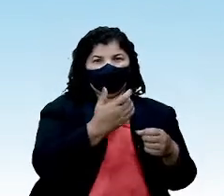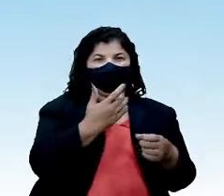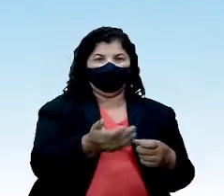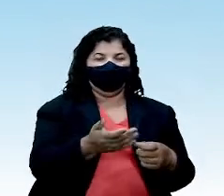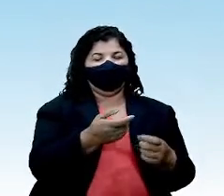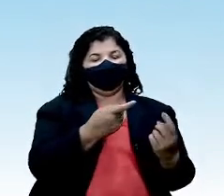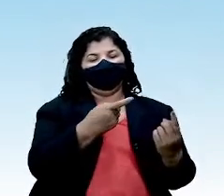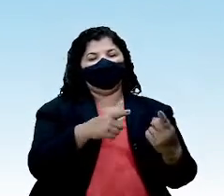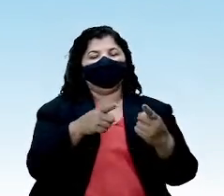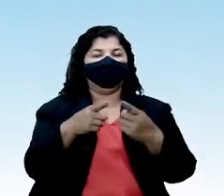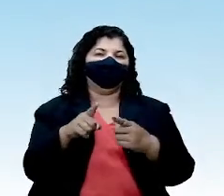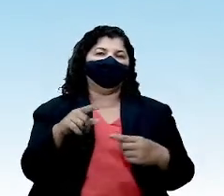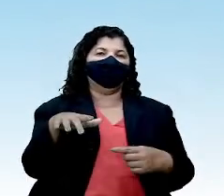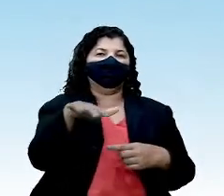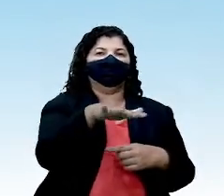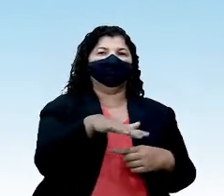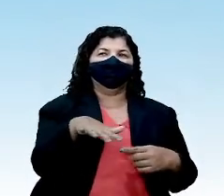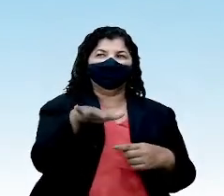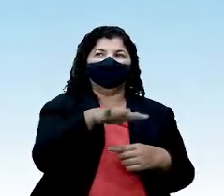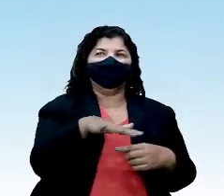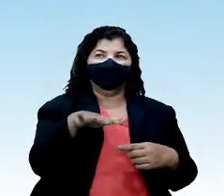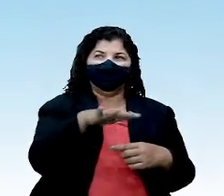populações camponesas, né?